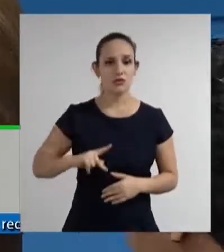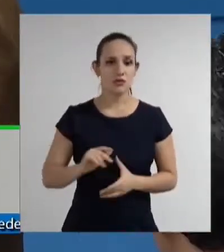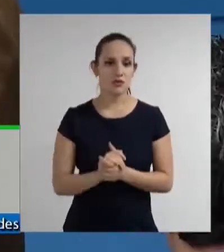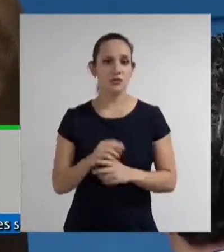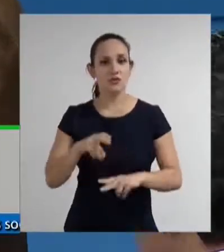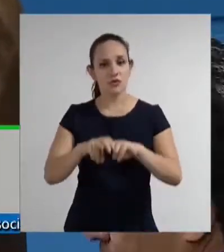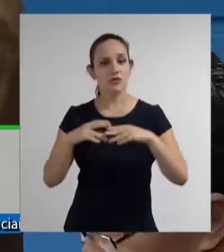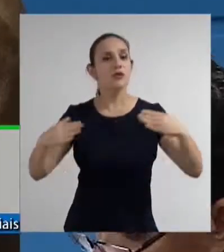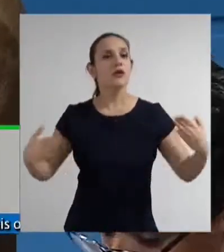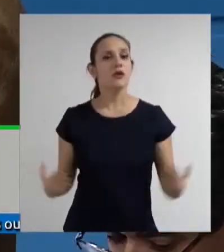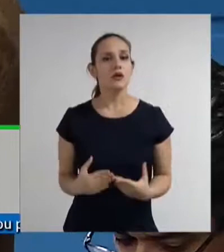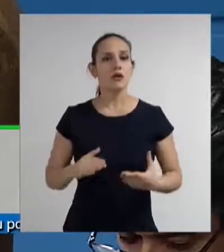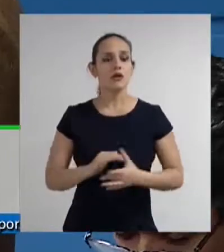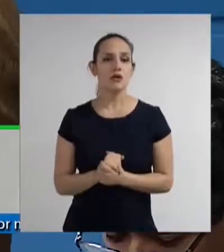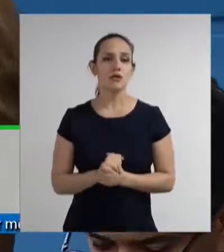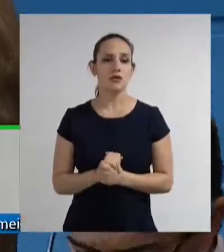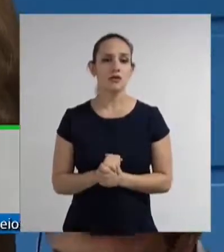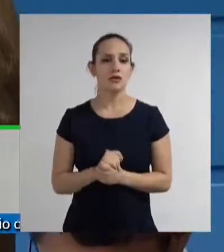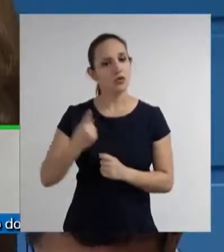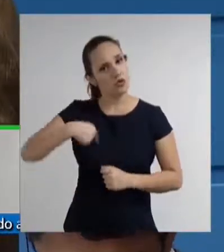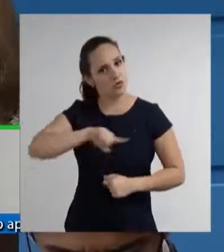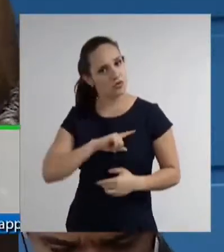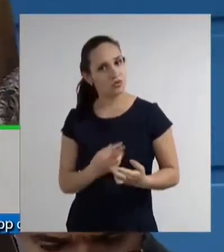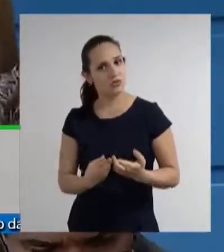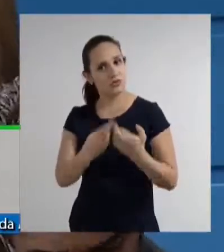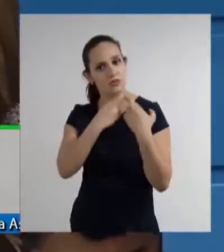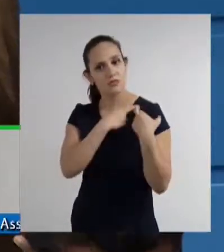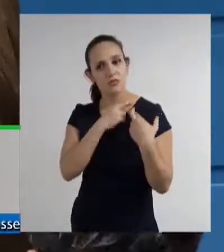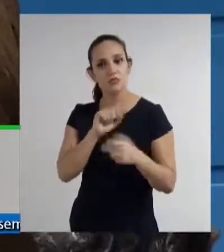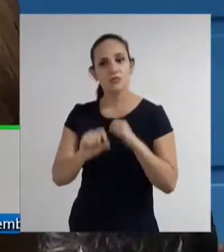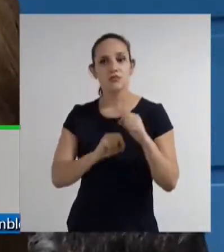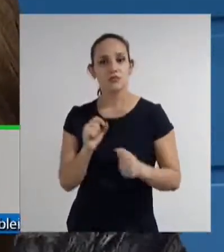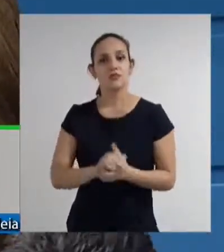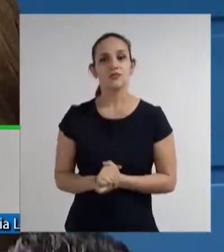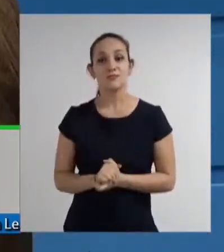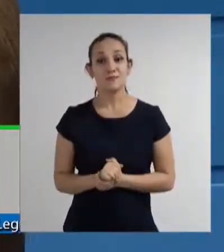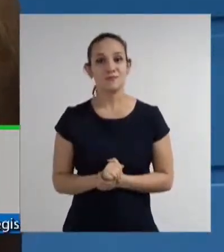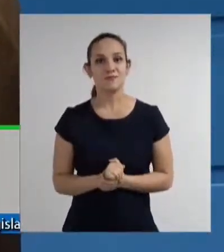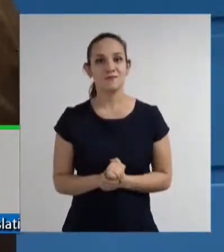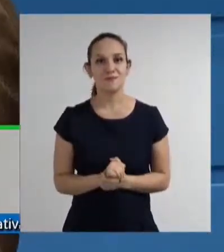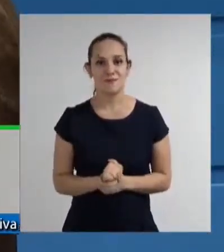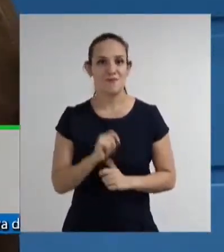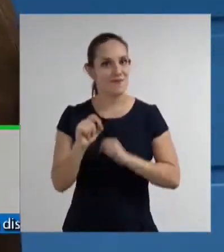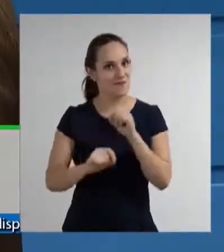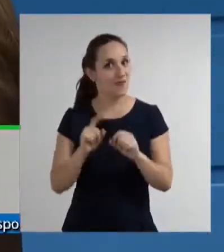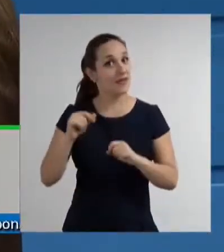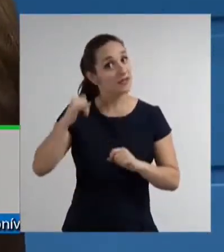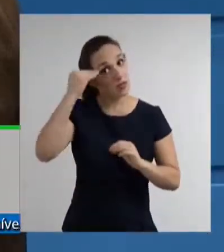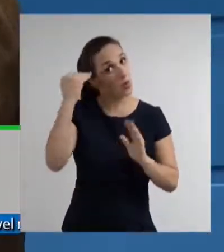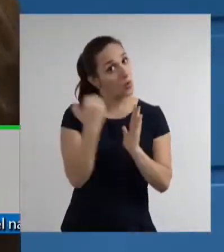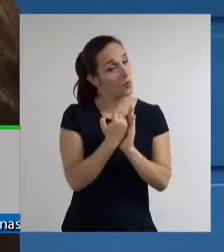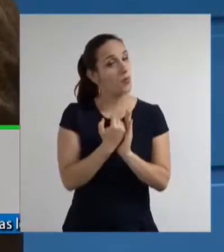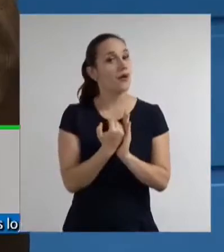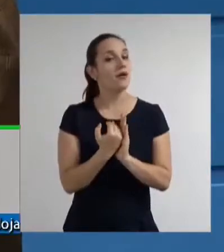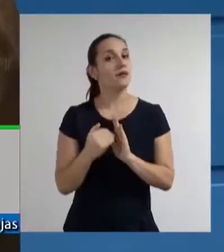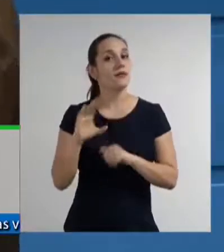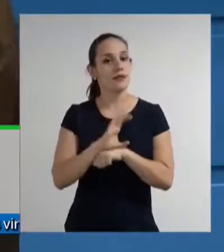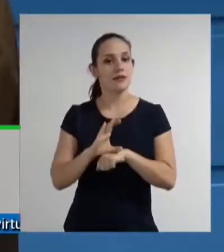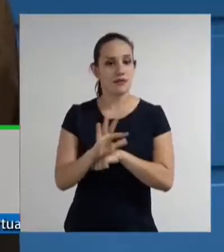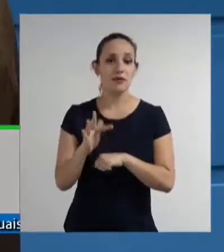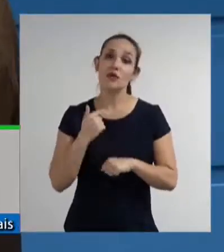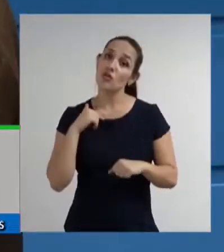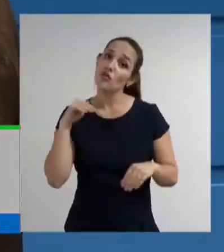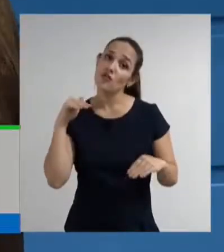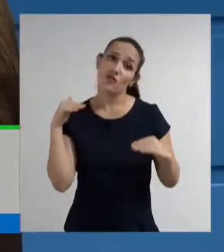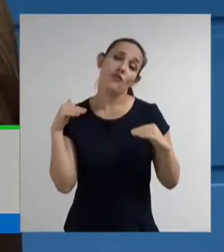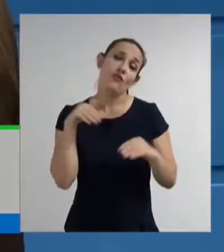deputado Barbosinha, a nossa responsabilidade aqui é de verificar a constitucionalidade da matéria. Eu acompanho Vossa